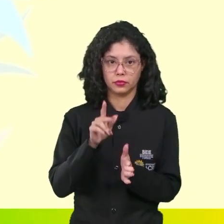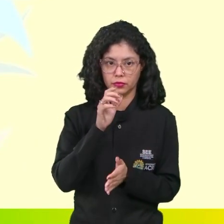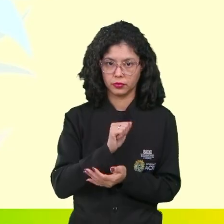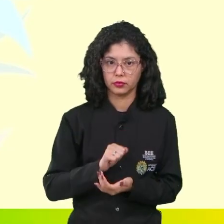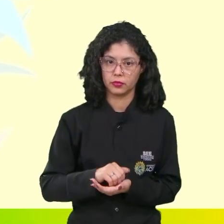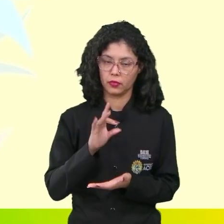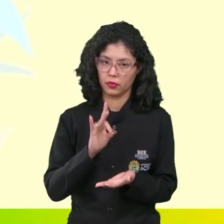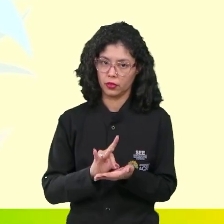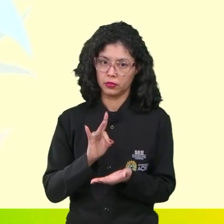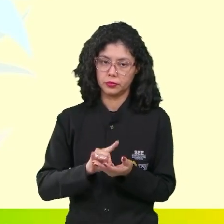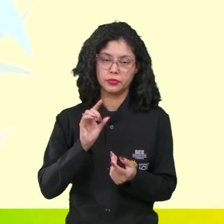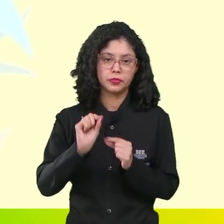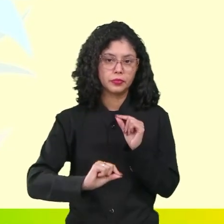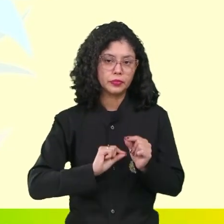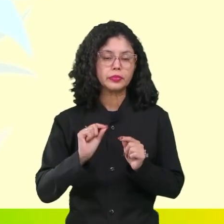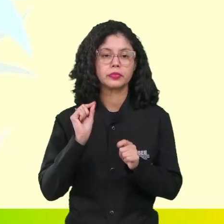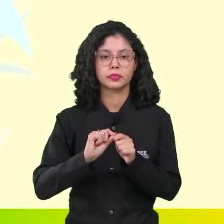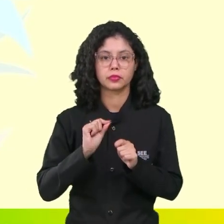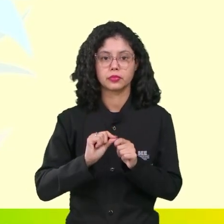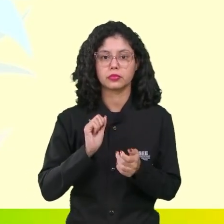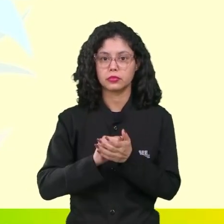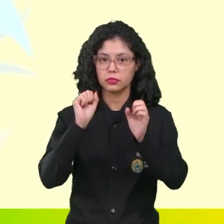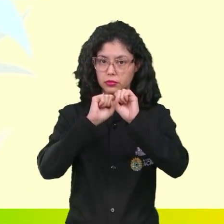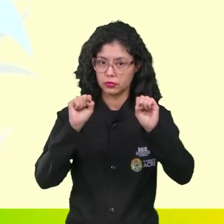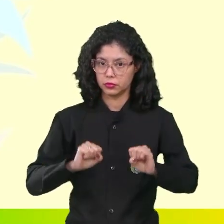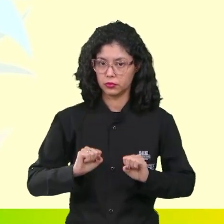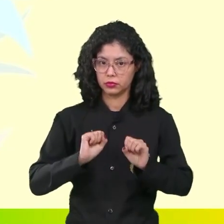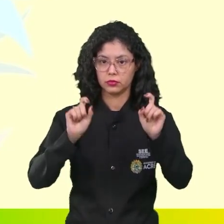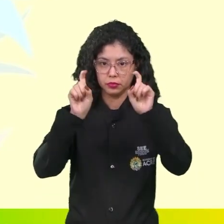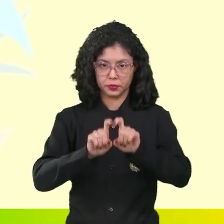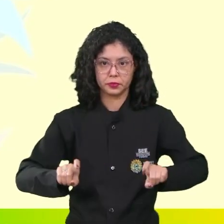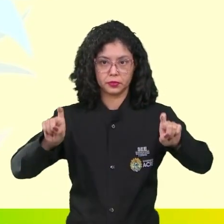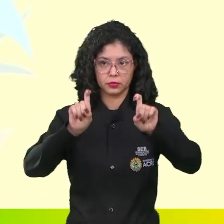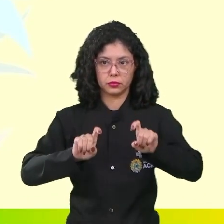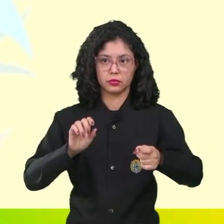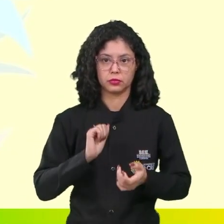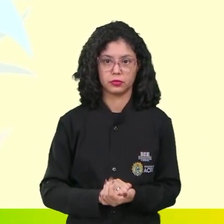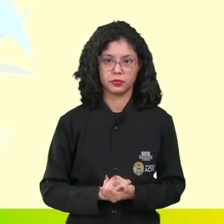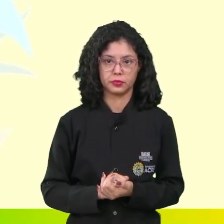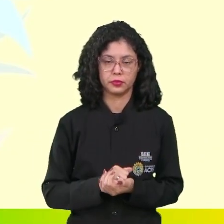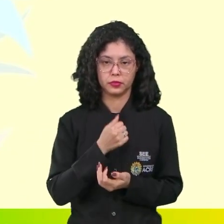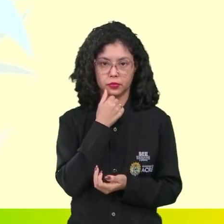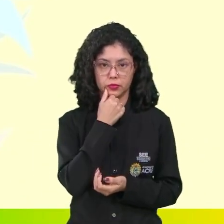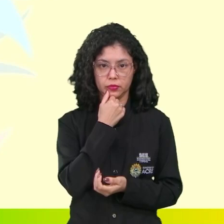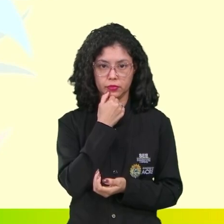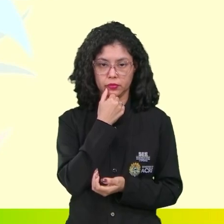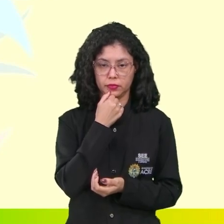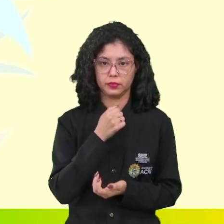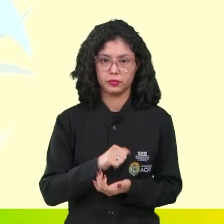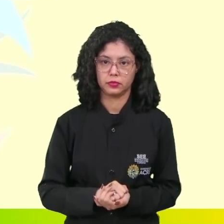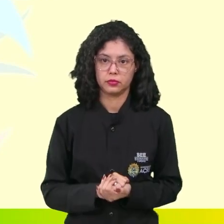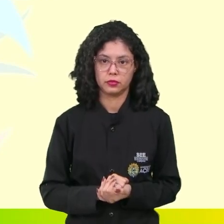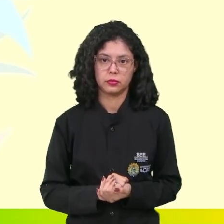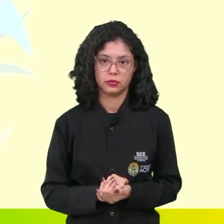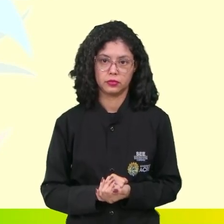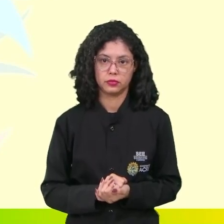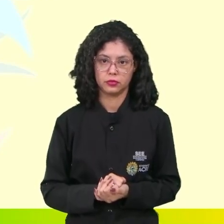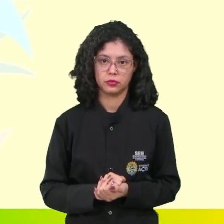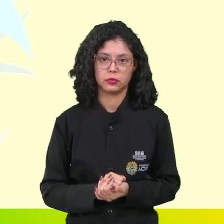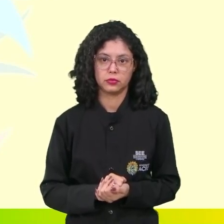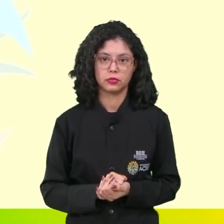Na verdade, ela é realizada por sistemas computacionais. Então, esses sistemas computacionais,